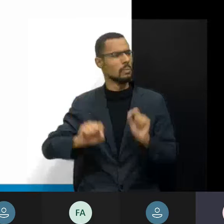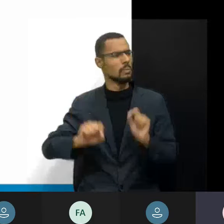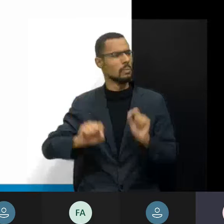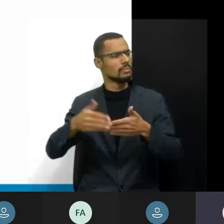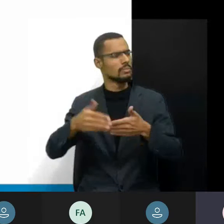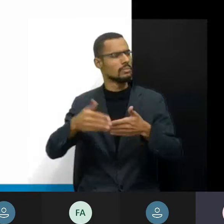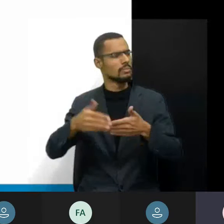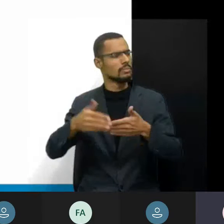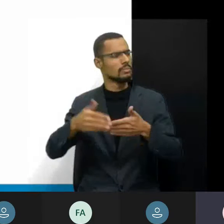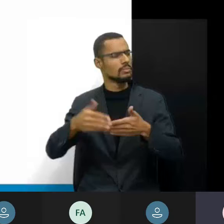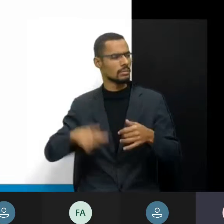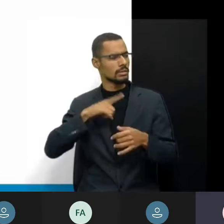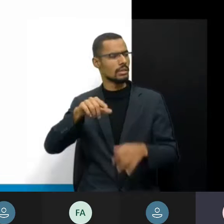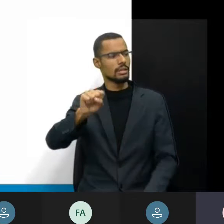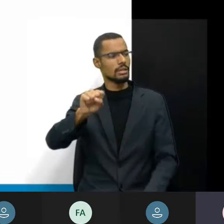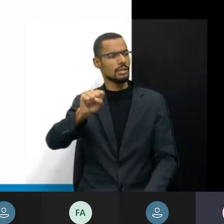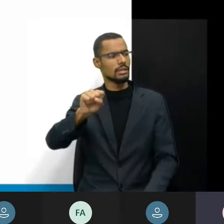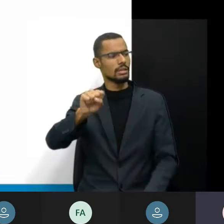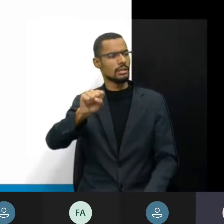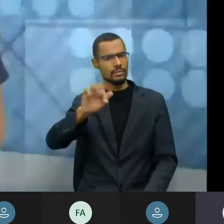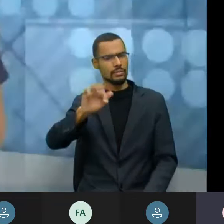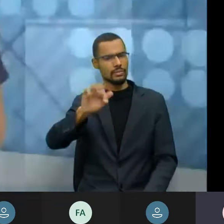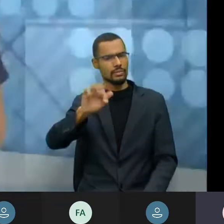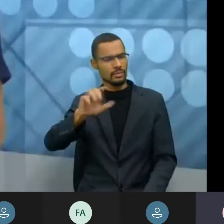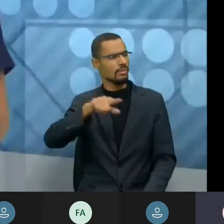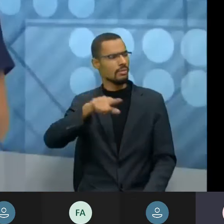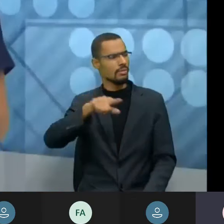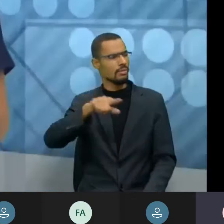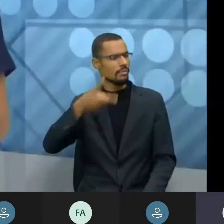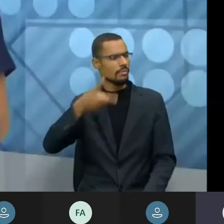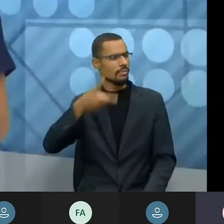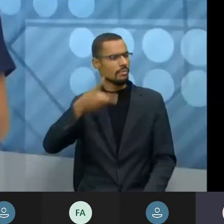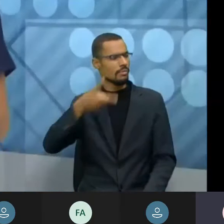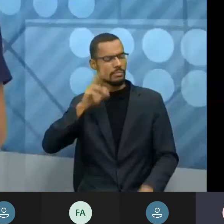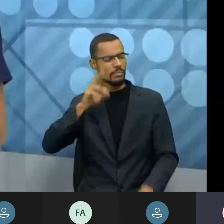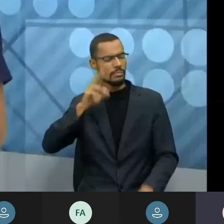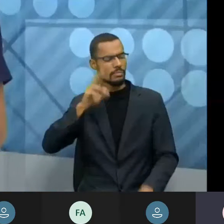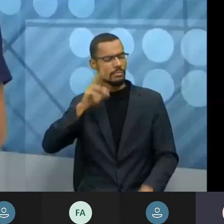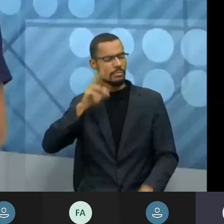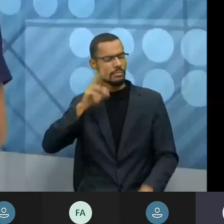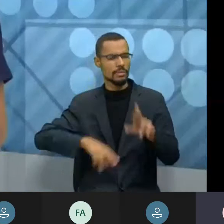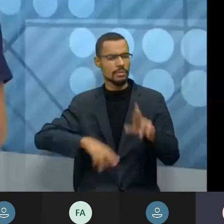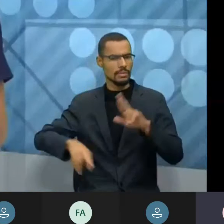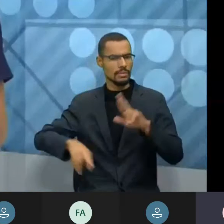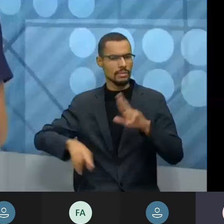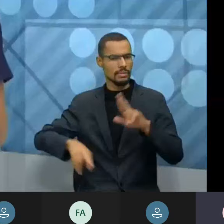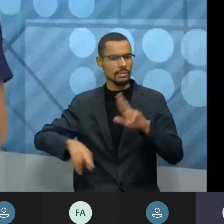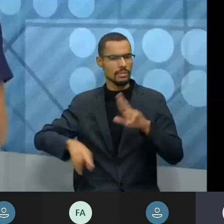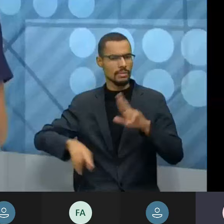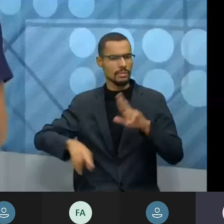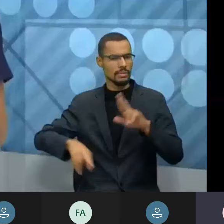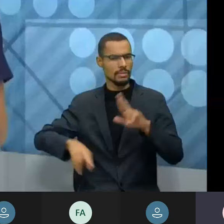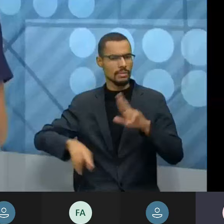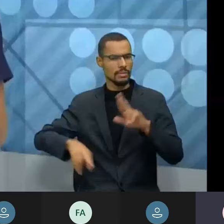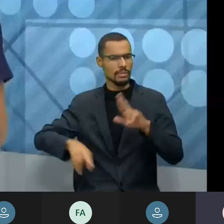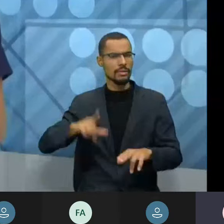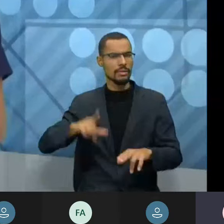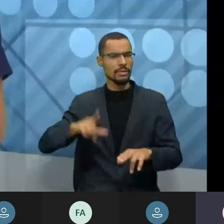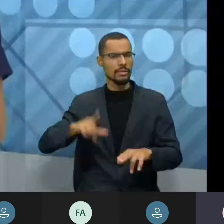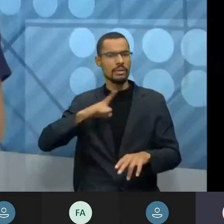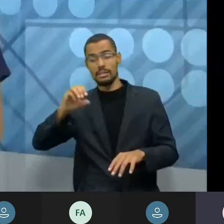na lâmina de esôfago, vocês vão observar, então, nos aumentos de 10 e 40 vezes também, as diferentes